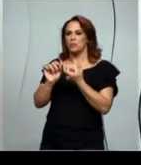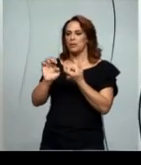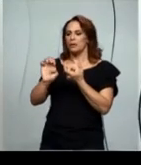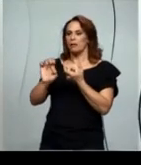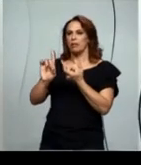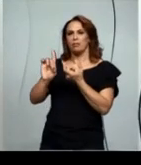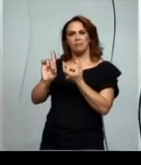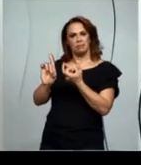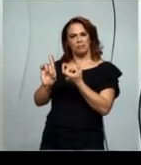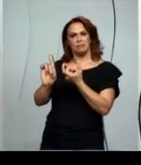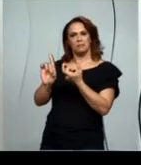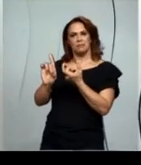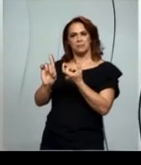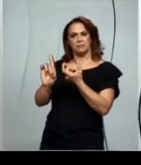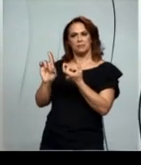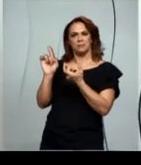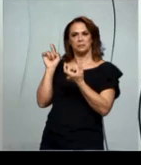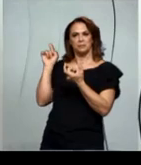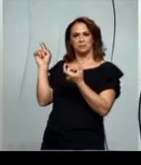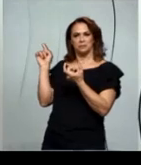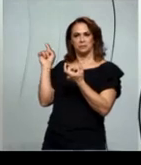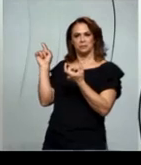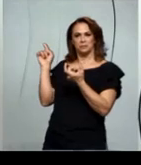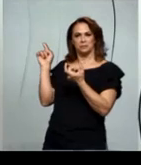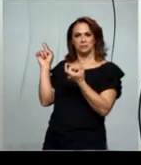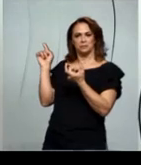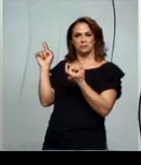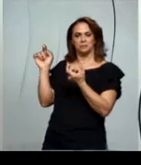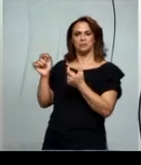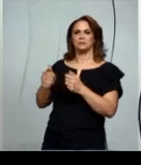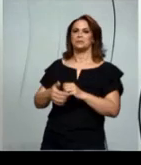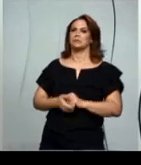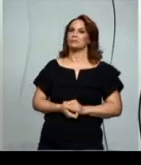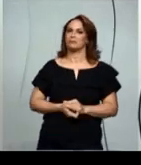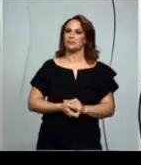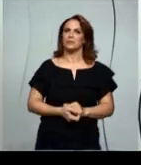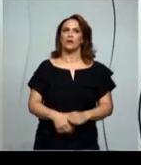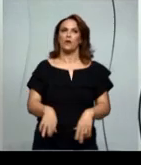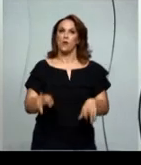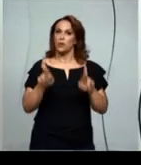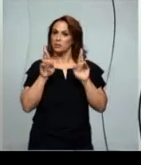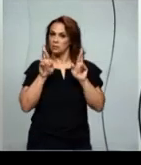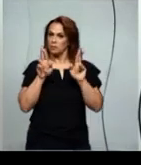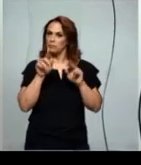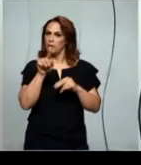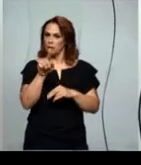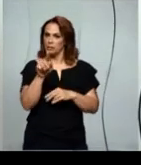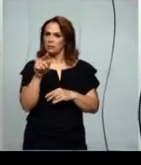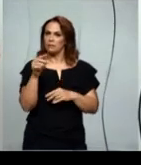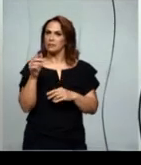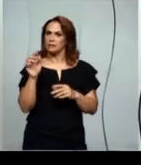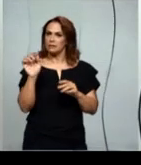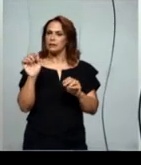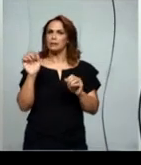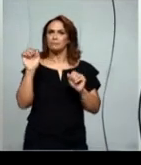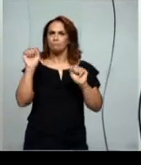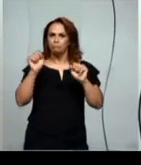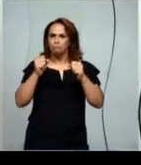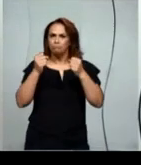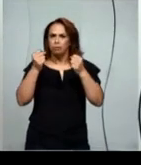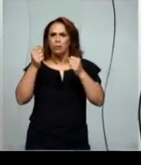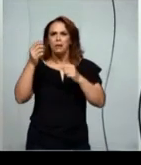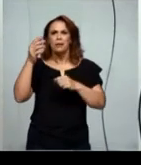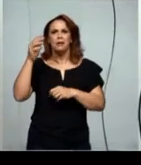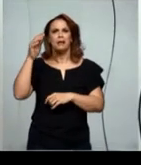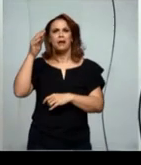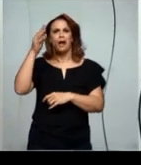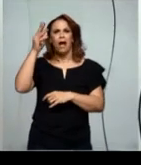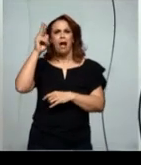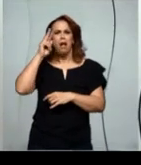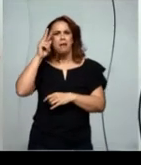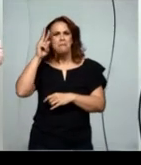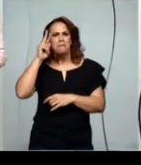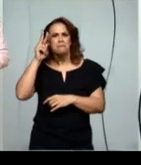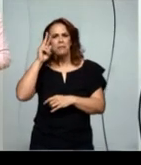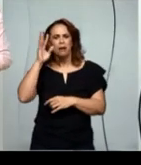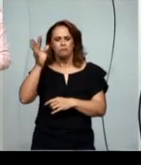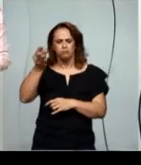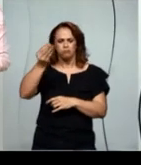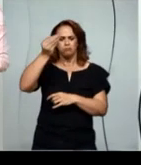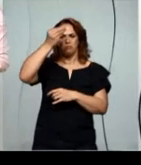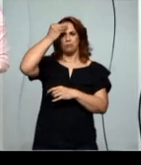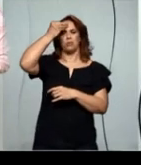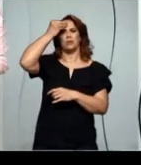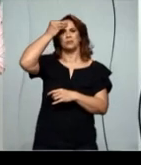be a singer. Ok? Espero que tenha dado uma fortalecida aí nessa memória que a gente fez sobre o uso do